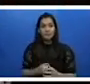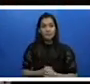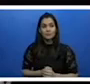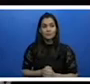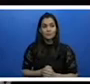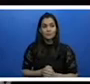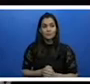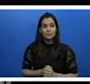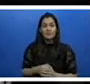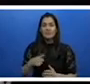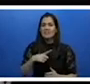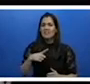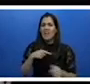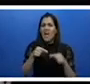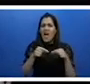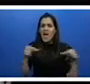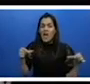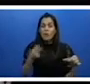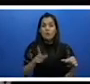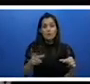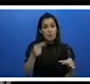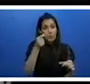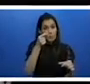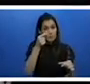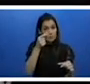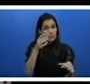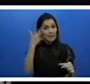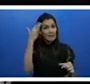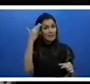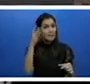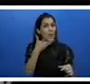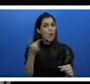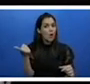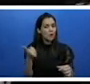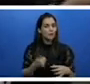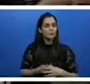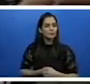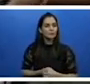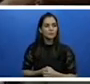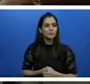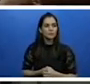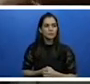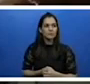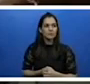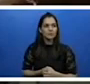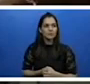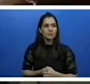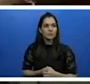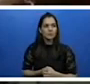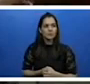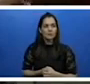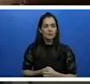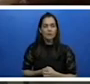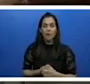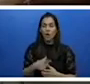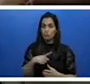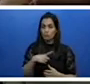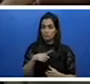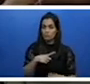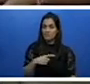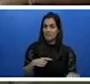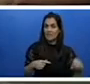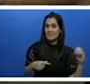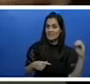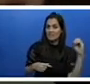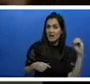Sempre tenha a régua em mãos para observar, que aí vocês começam a entender melhor. Olha lá, mais um exemplo. Eu tenho de 0